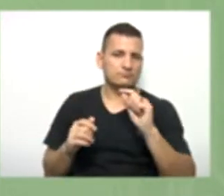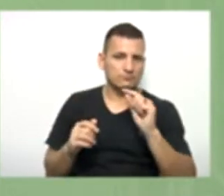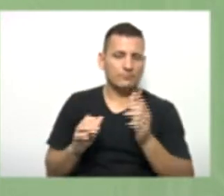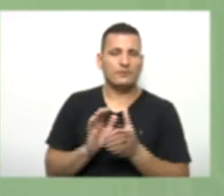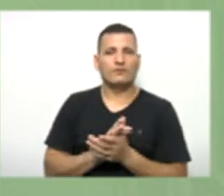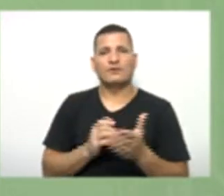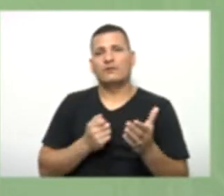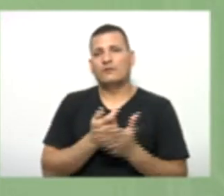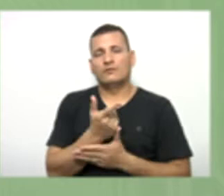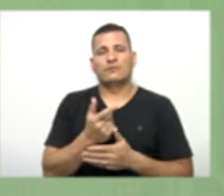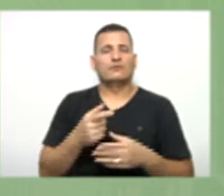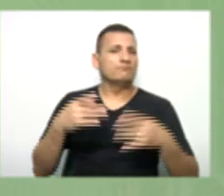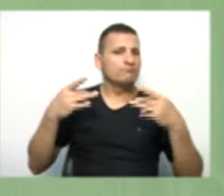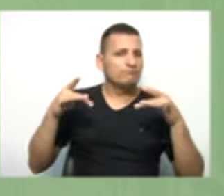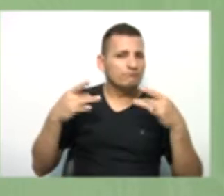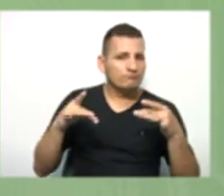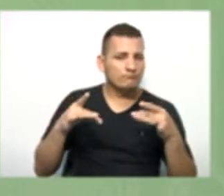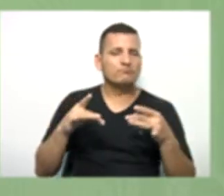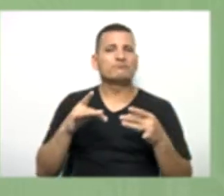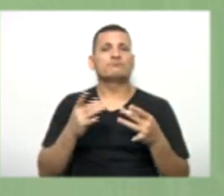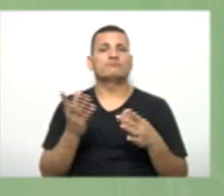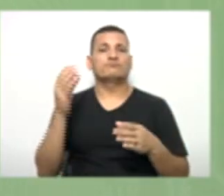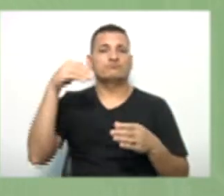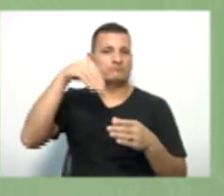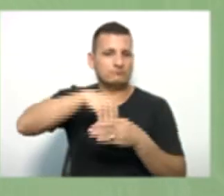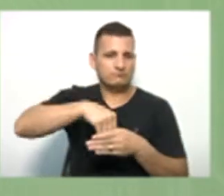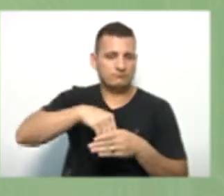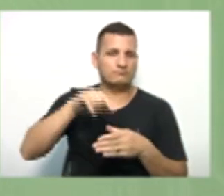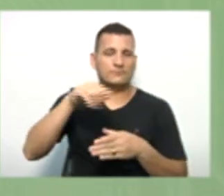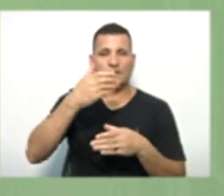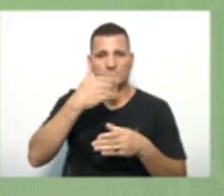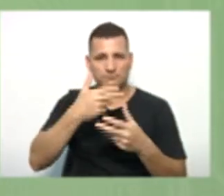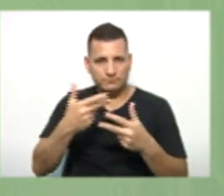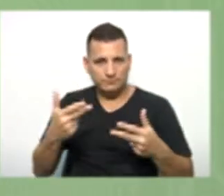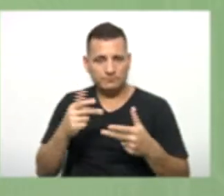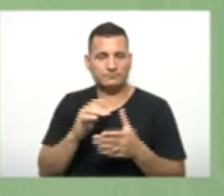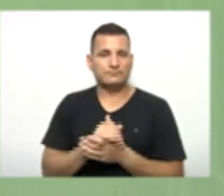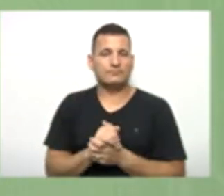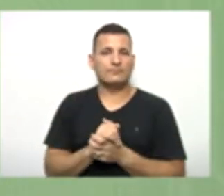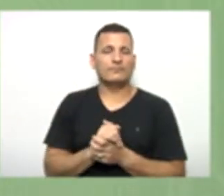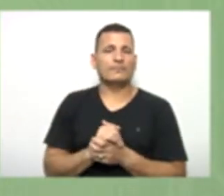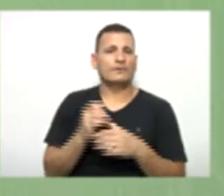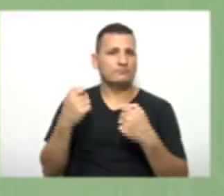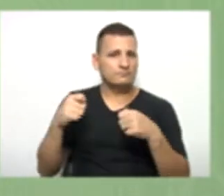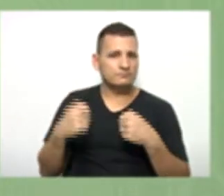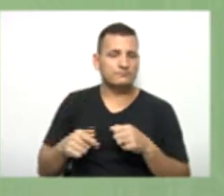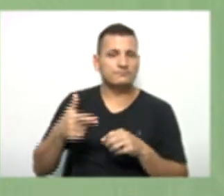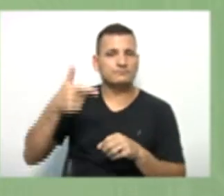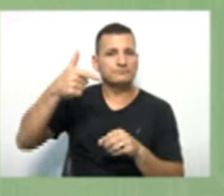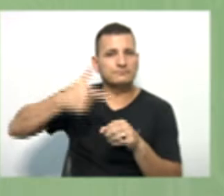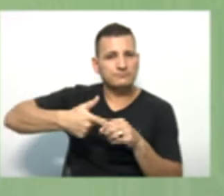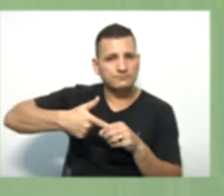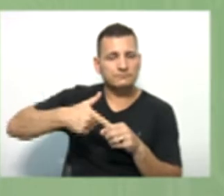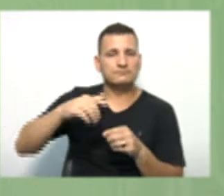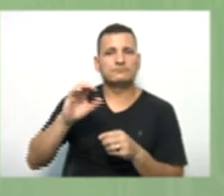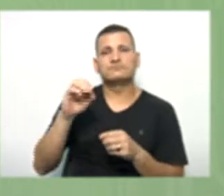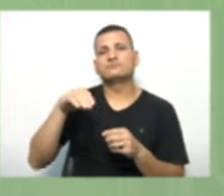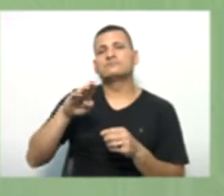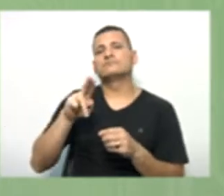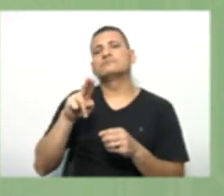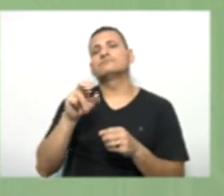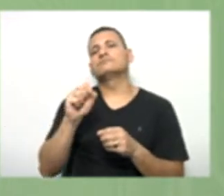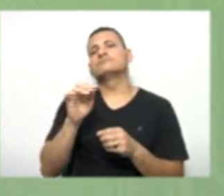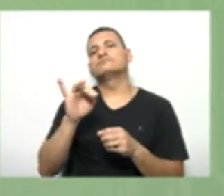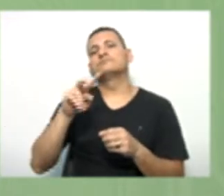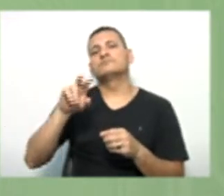comprar embalagens para embalar essa polpa de fruta, né? Vou precisar combustível para entregar essa polpa